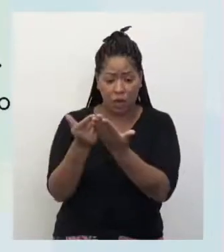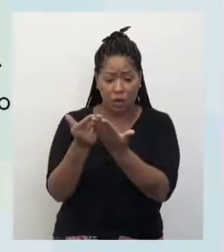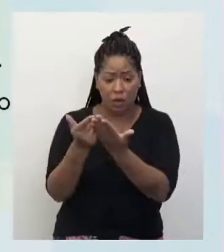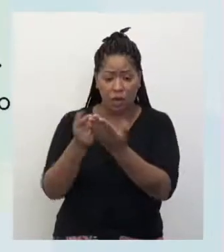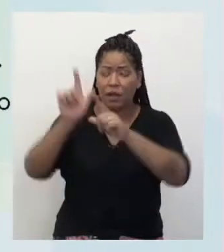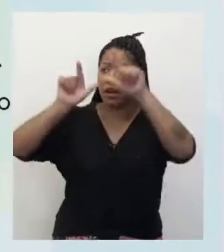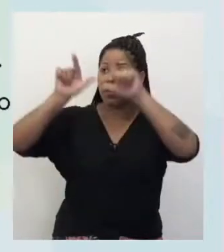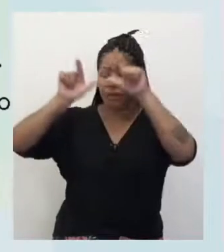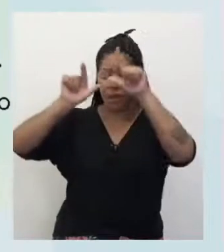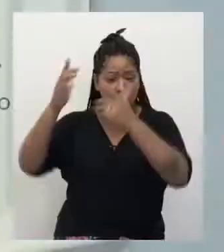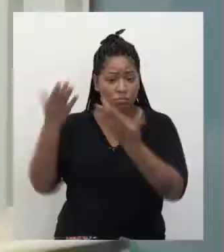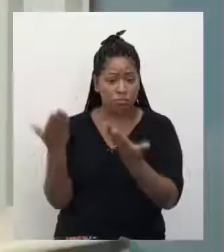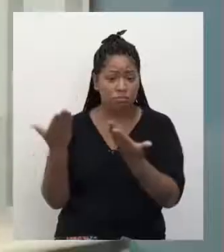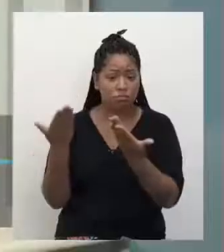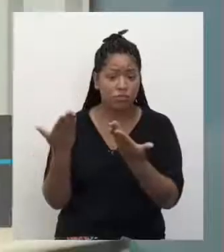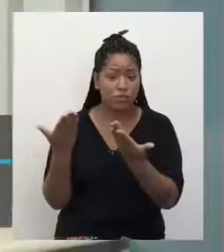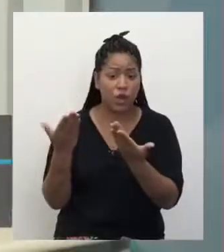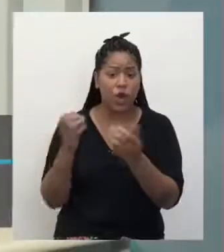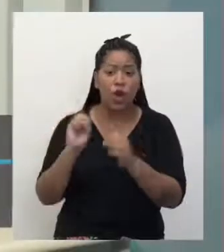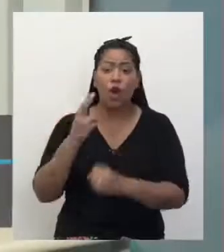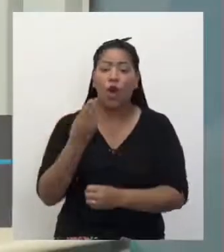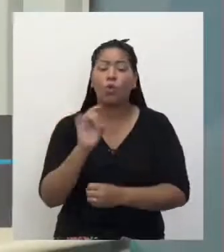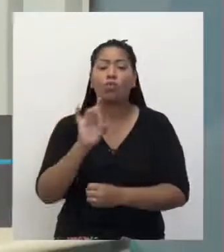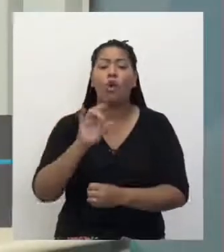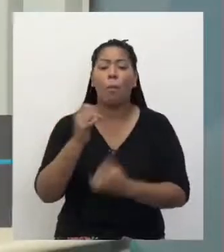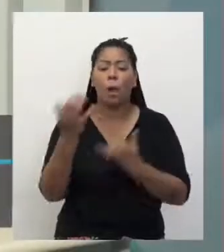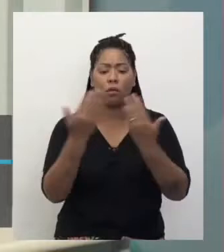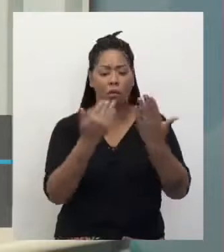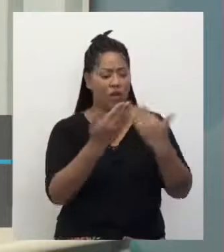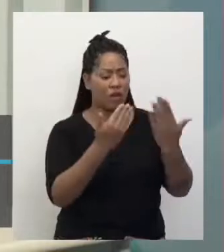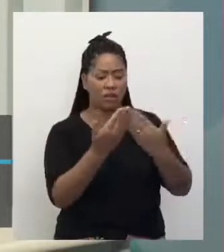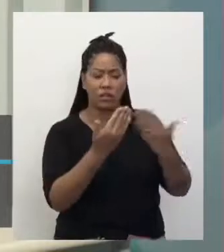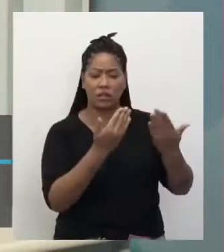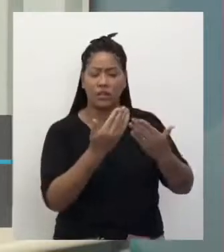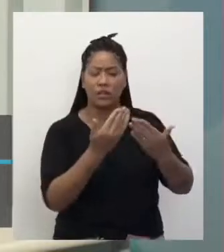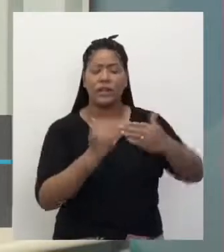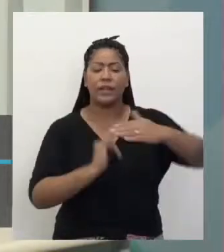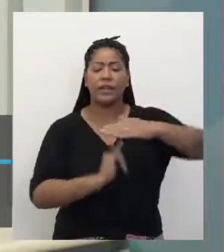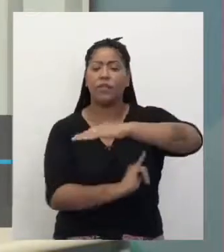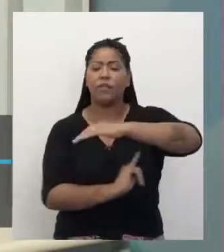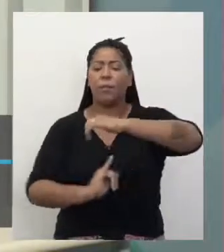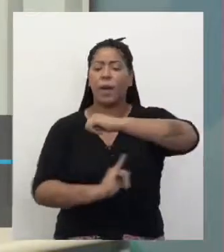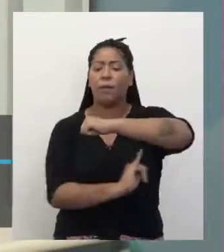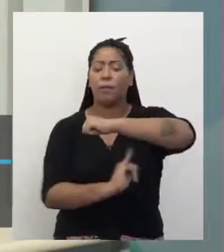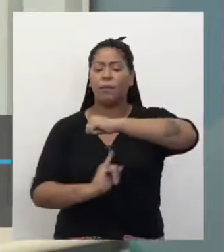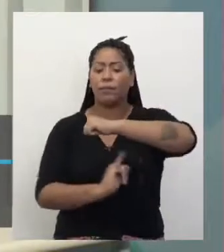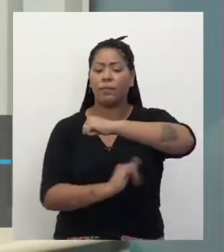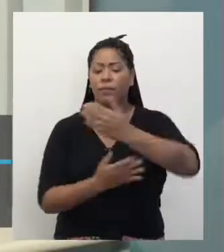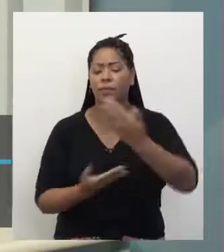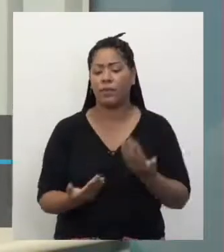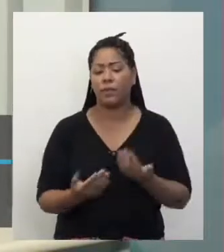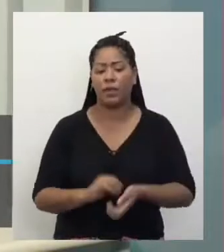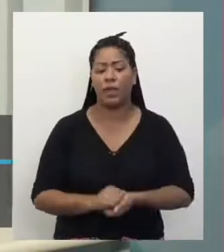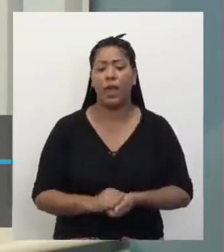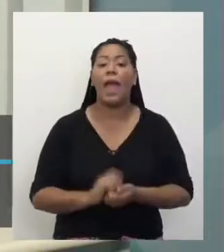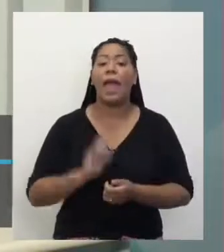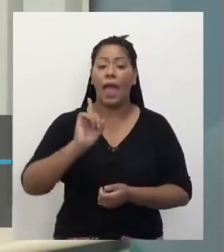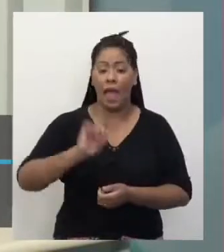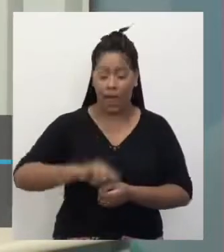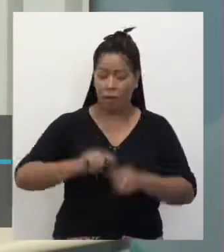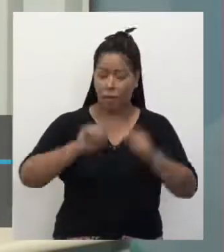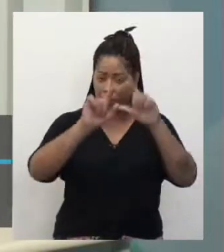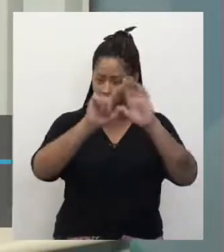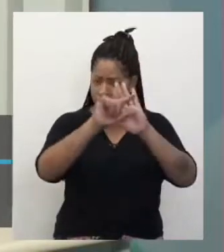blog, ou essa mensagem será uma conversa informal, também tem isso. Então, na linguagem informal é também um tipo de mensagem.